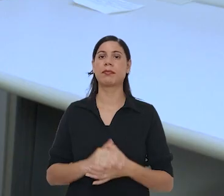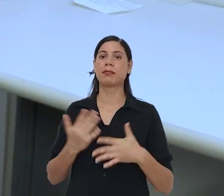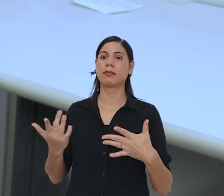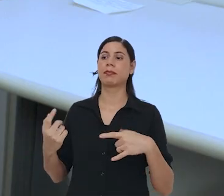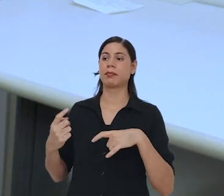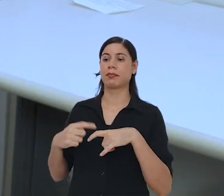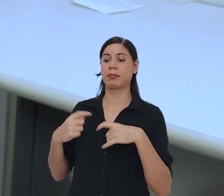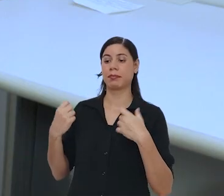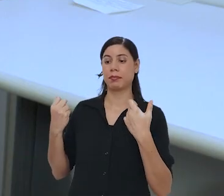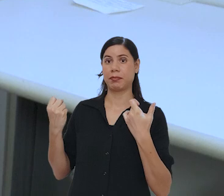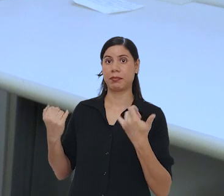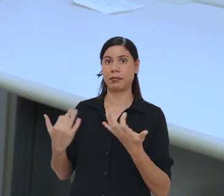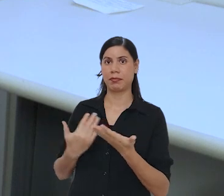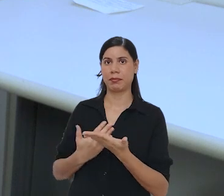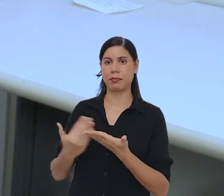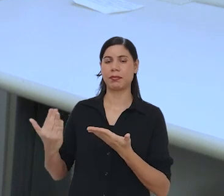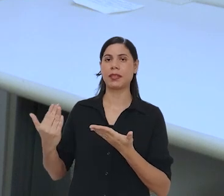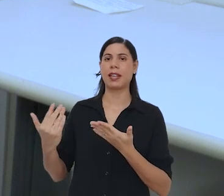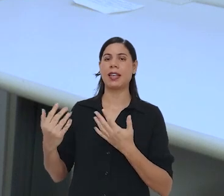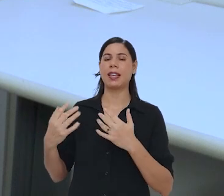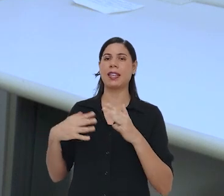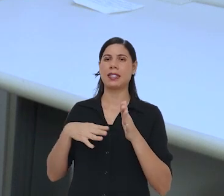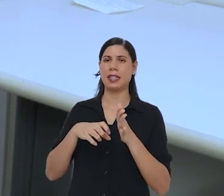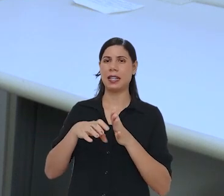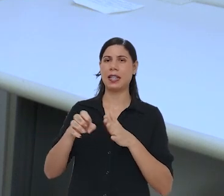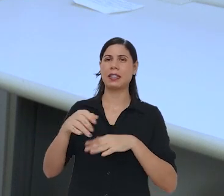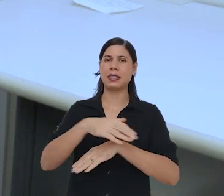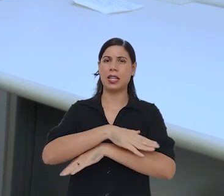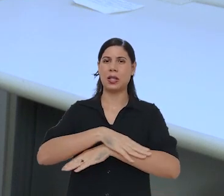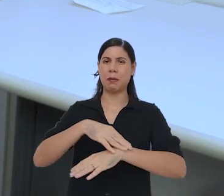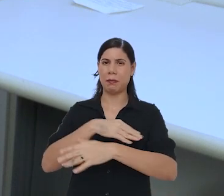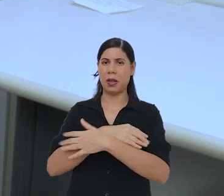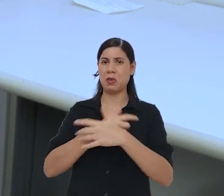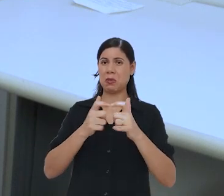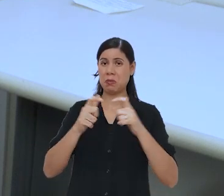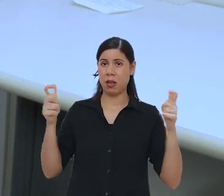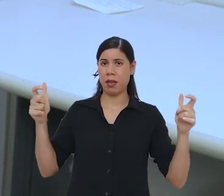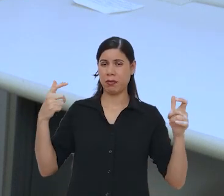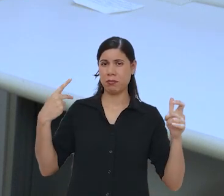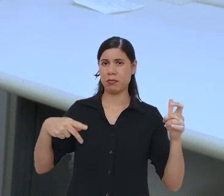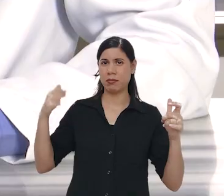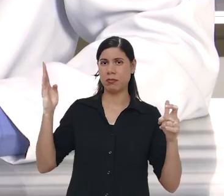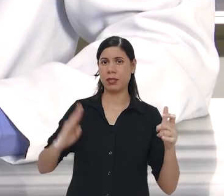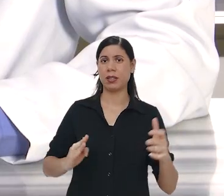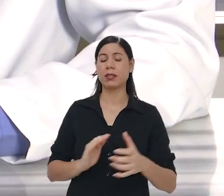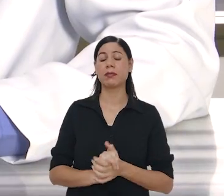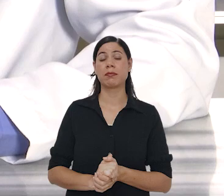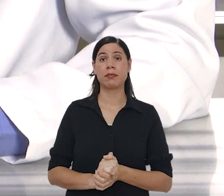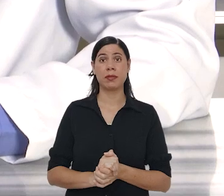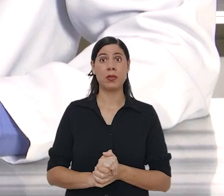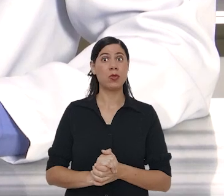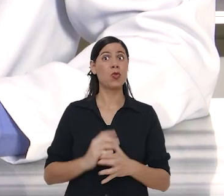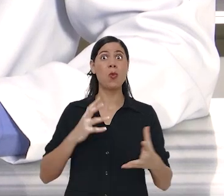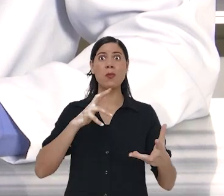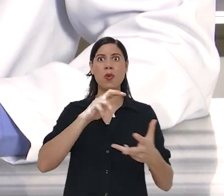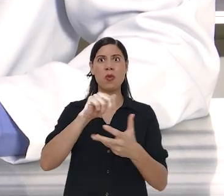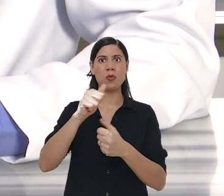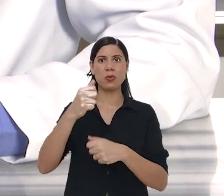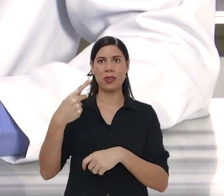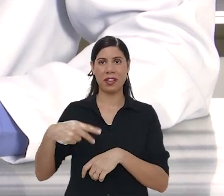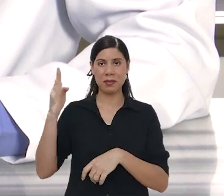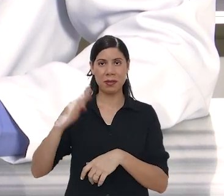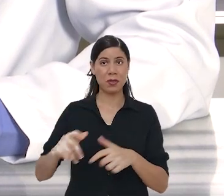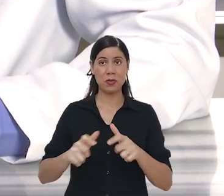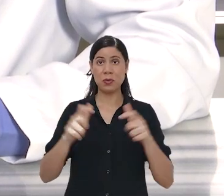Doutor, para a gente começar, o câncer de pele, ele é o mais prevalente na população brasileira? Ele é o mais prevalente no mundo todo, porque